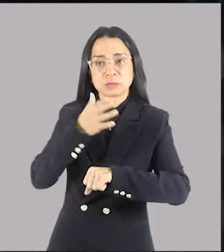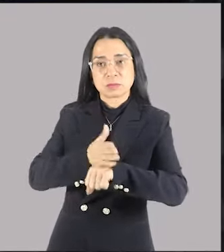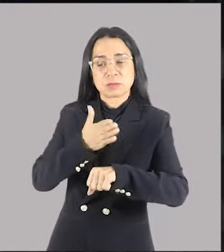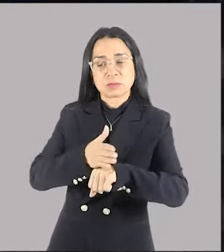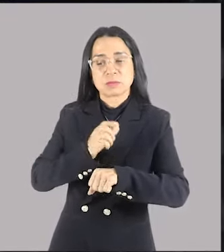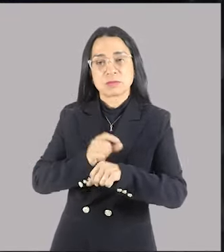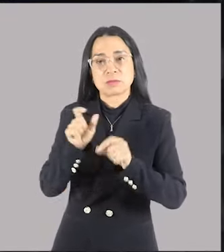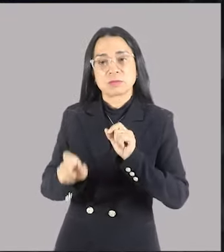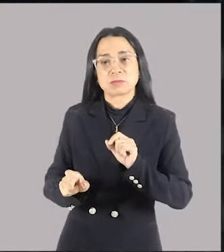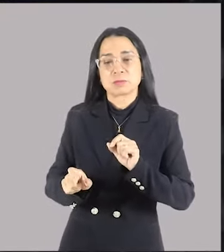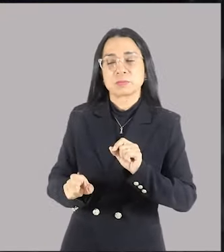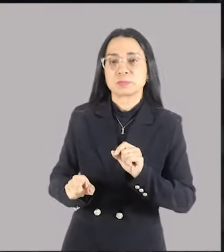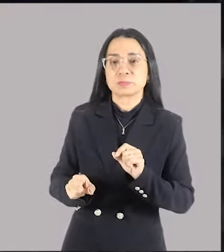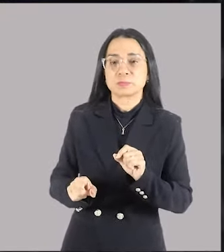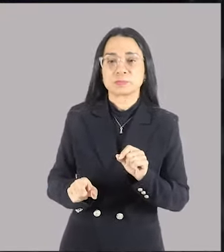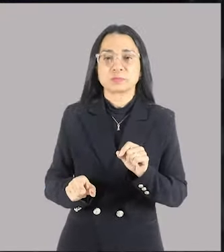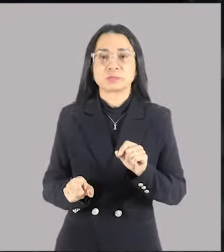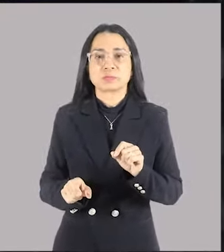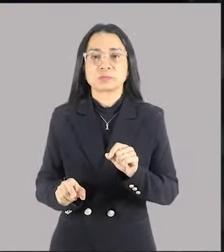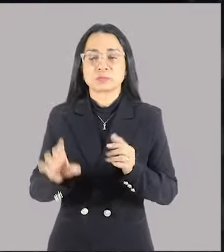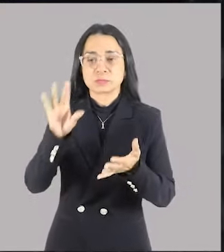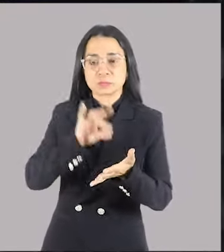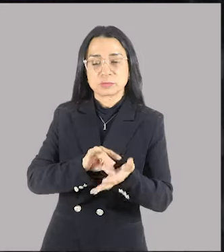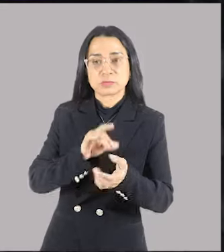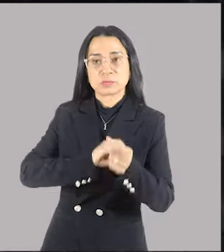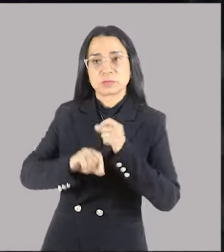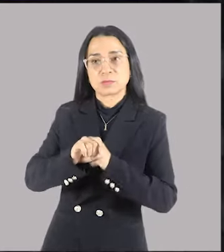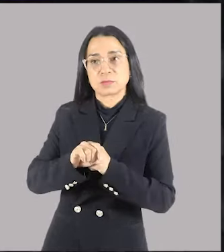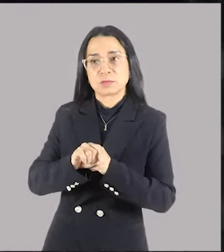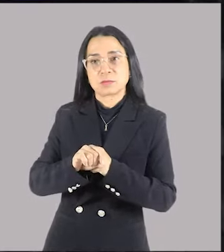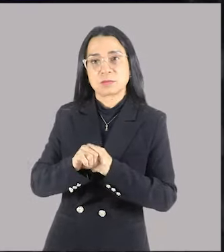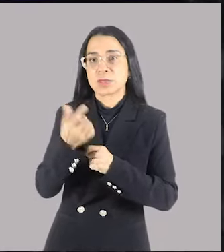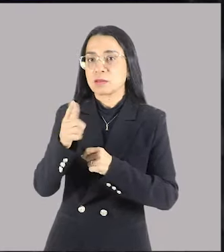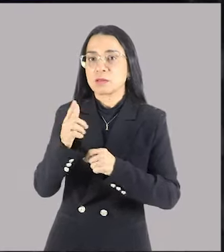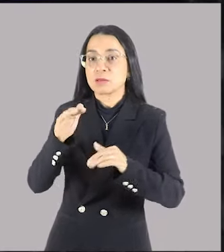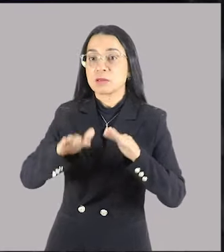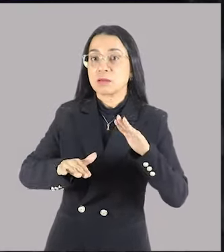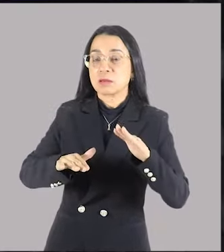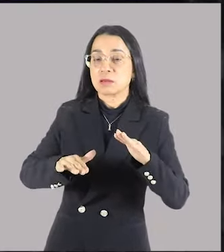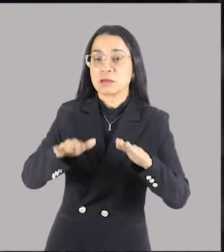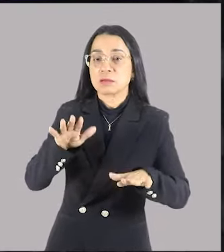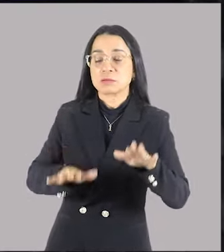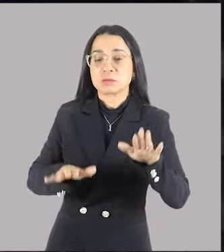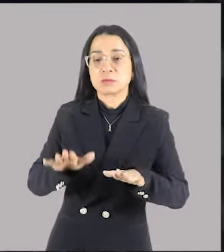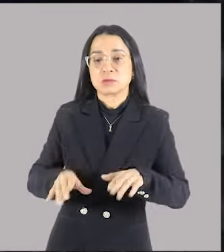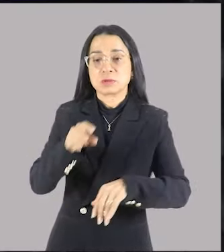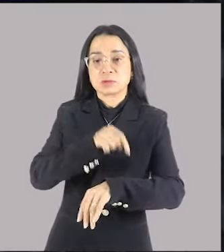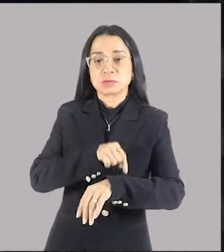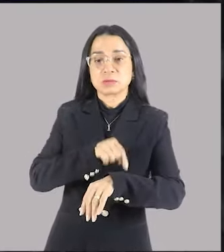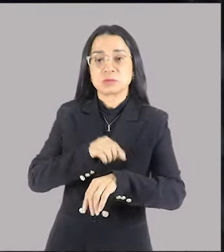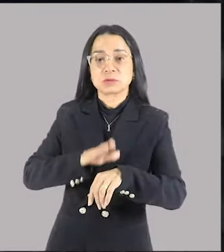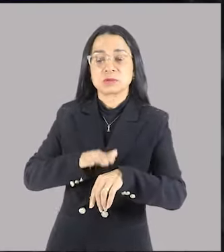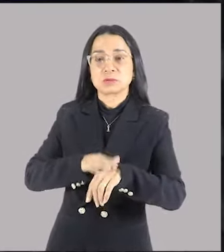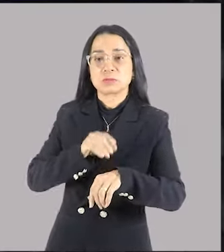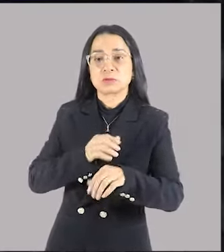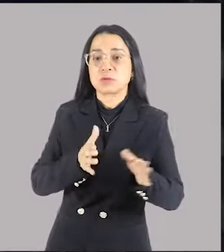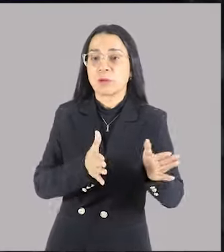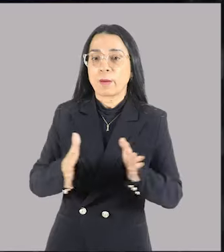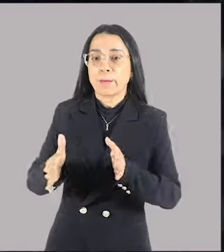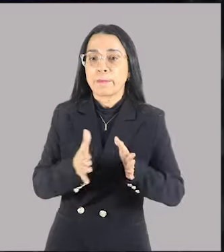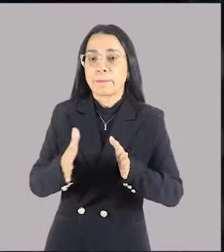do cargo público o cargo nesse caso um cargo efetivo se dá sem estabilidade esse tempo esse momento nós chamamos de